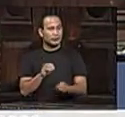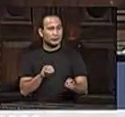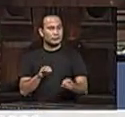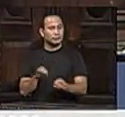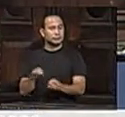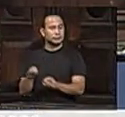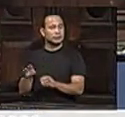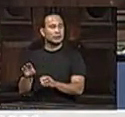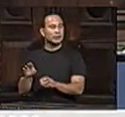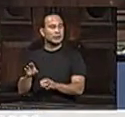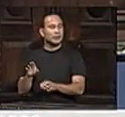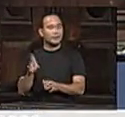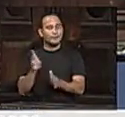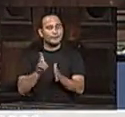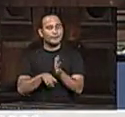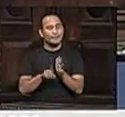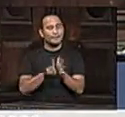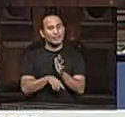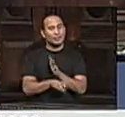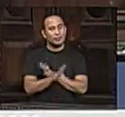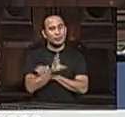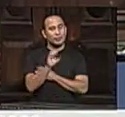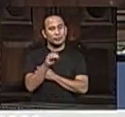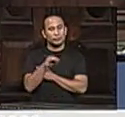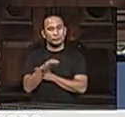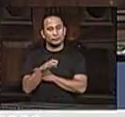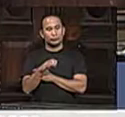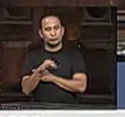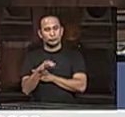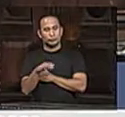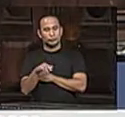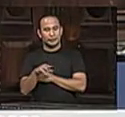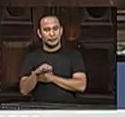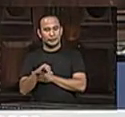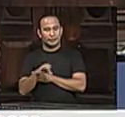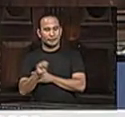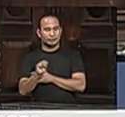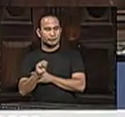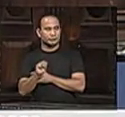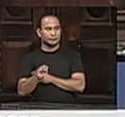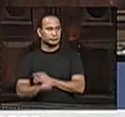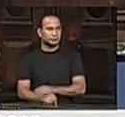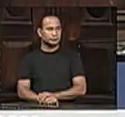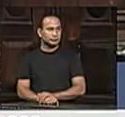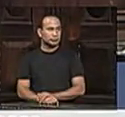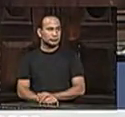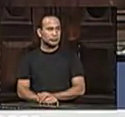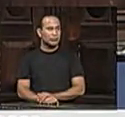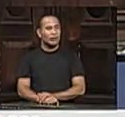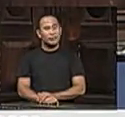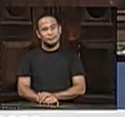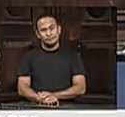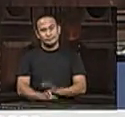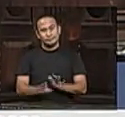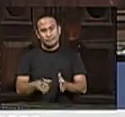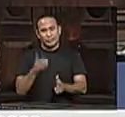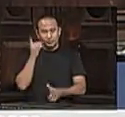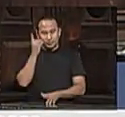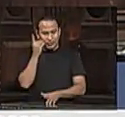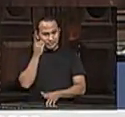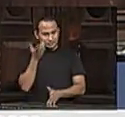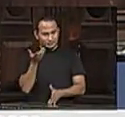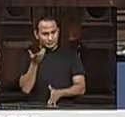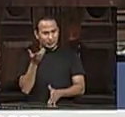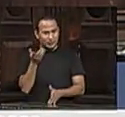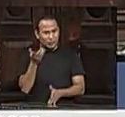os chamados mínimos constitucionais. Pois bem, deputado Paulo Ramos, o governo que aponta